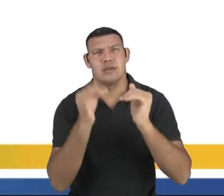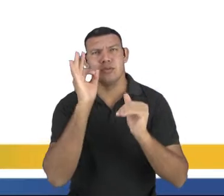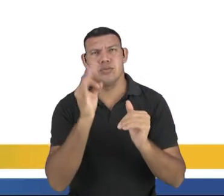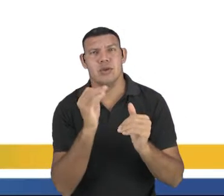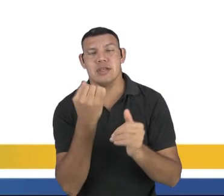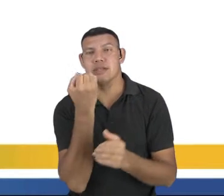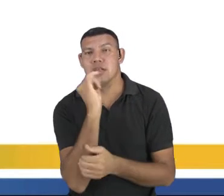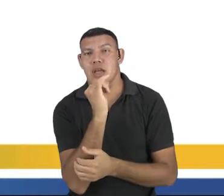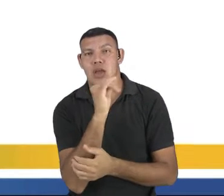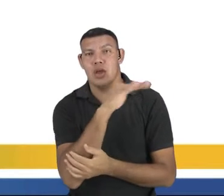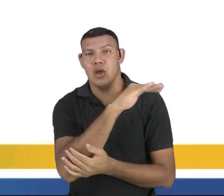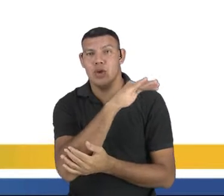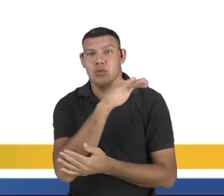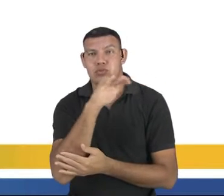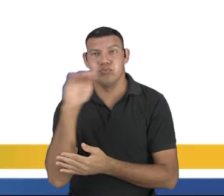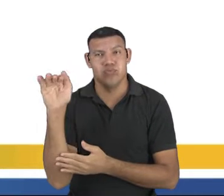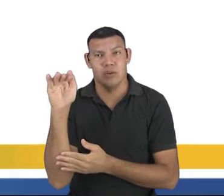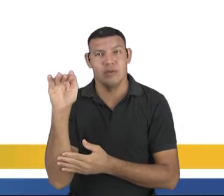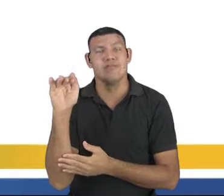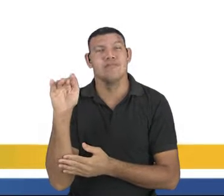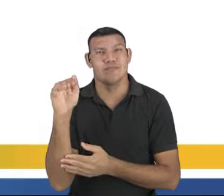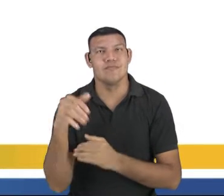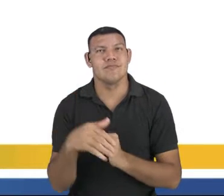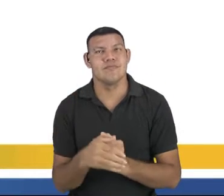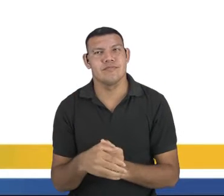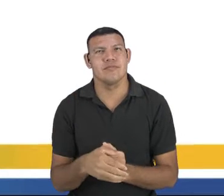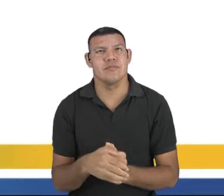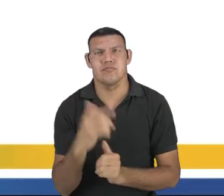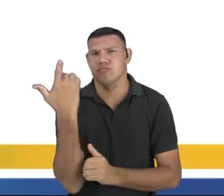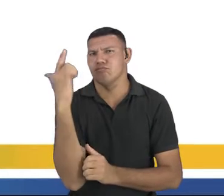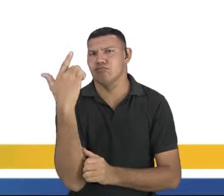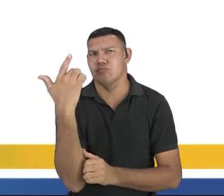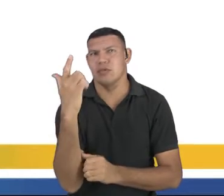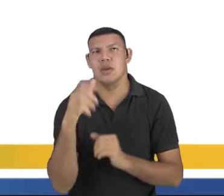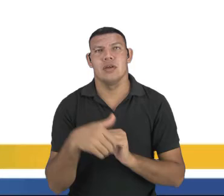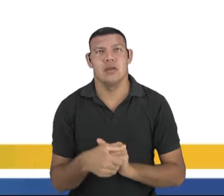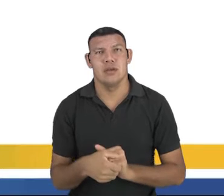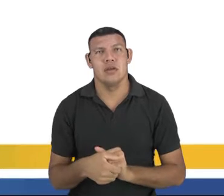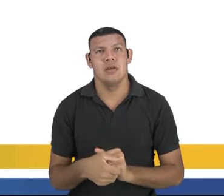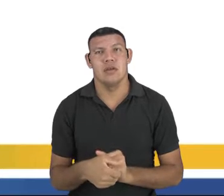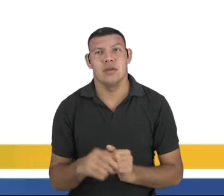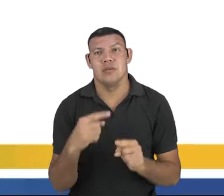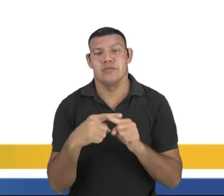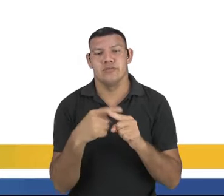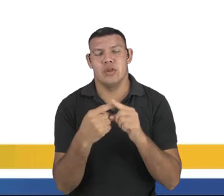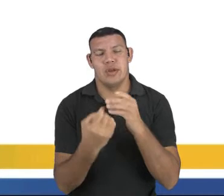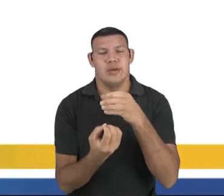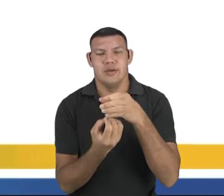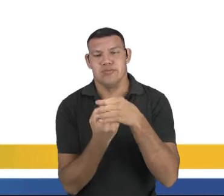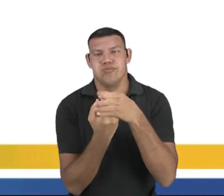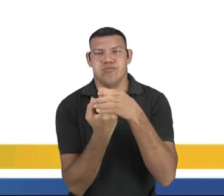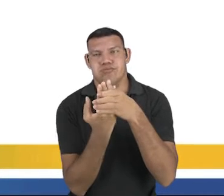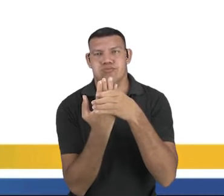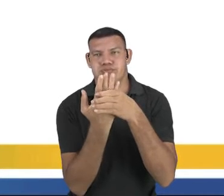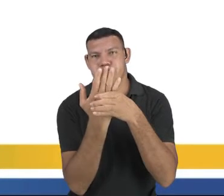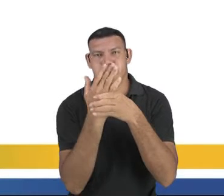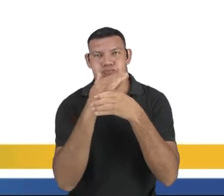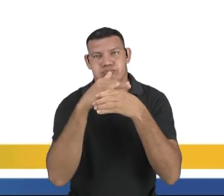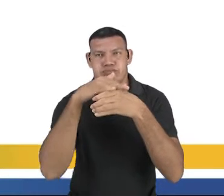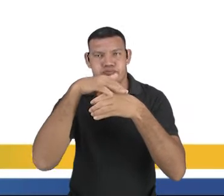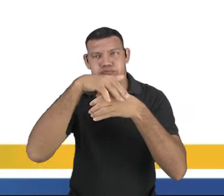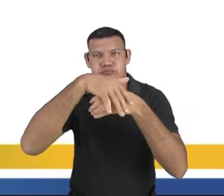fosse cortado bem aqui, ó. Essa parte aqui não tivesse. Essa parte iria derramar, né? Às vezes a questão fala, qual